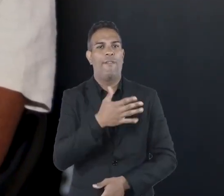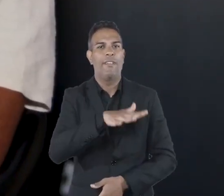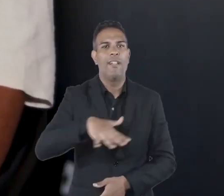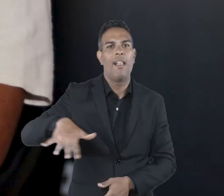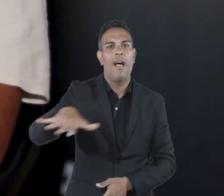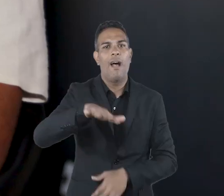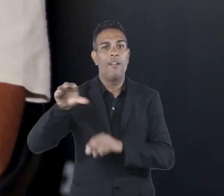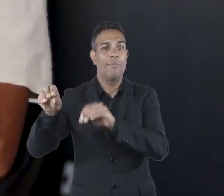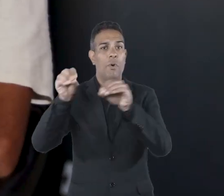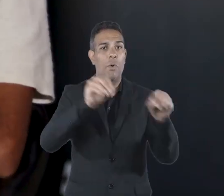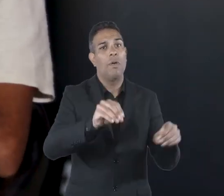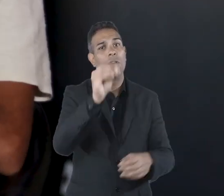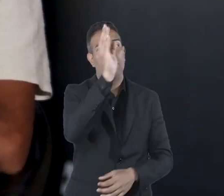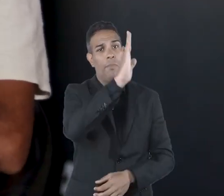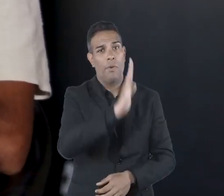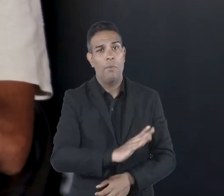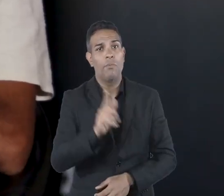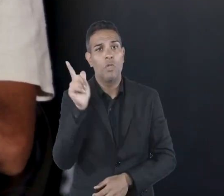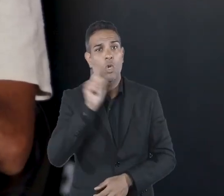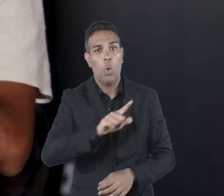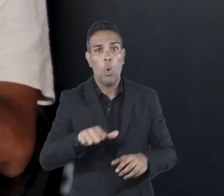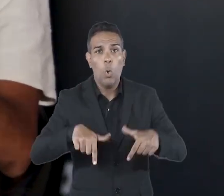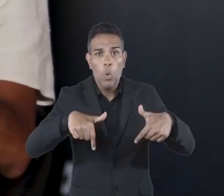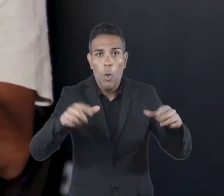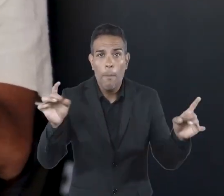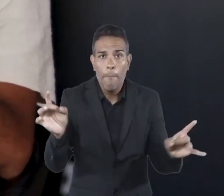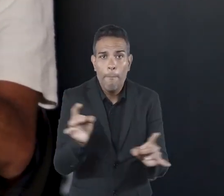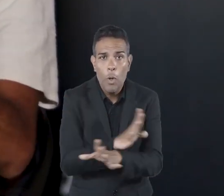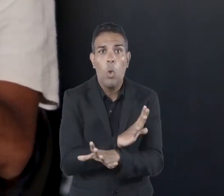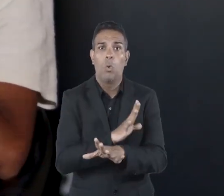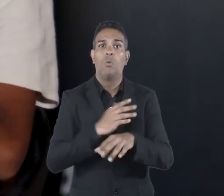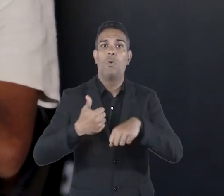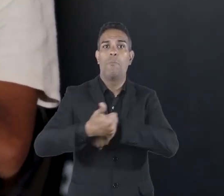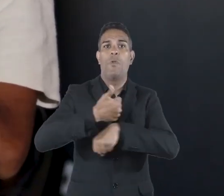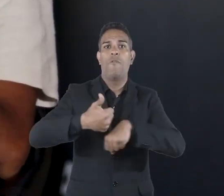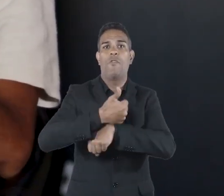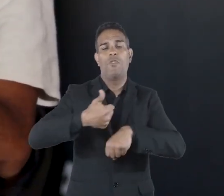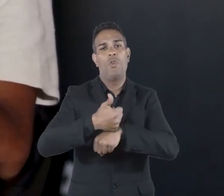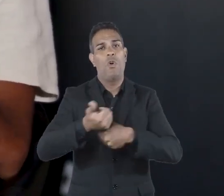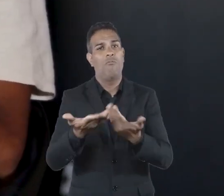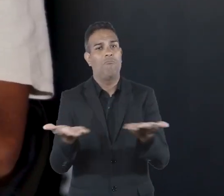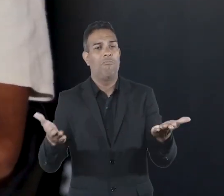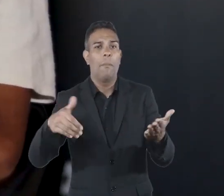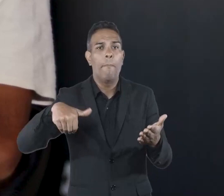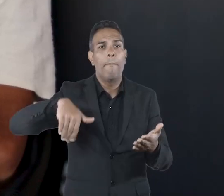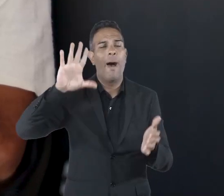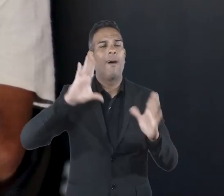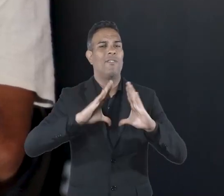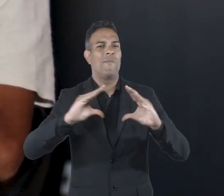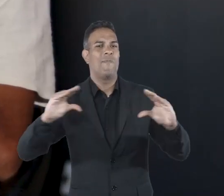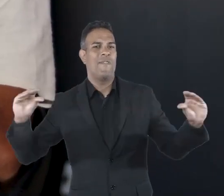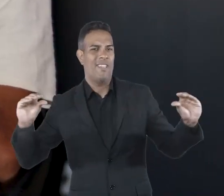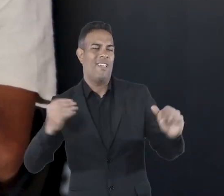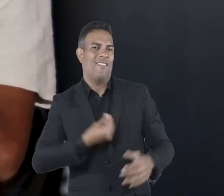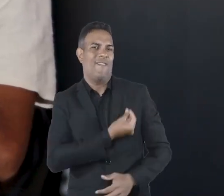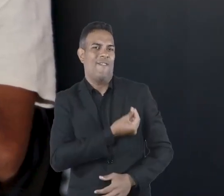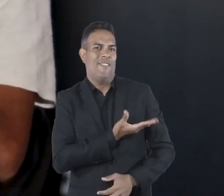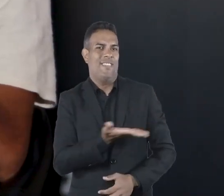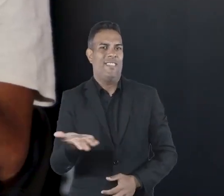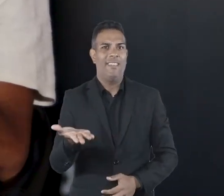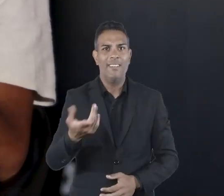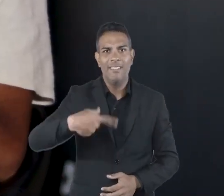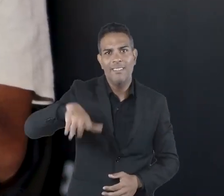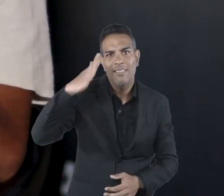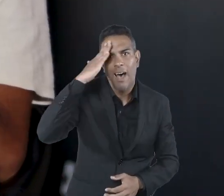de sobreviver, né, nesse lugar que a gente chegou, até você se estabelecer se realmente há algo